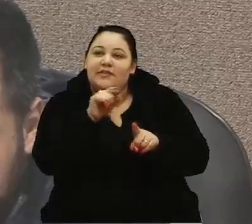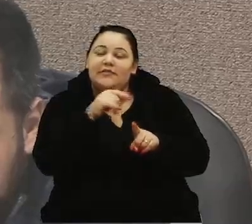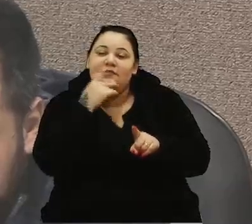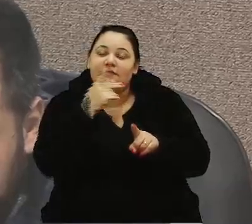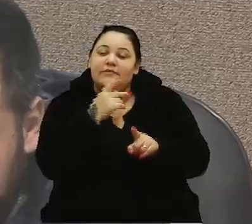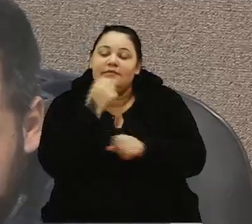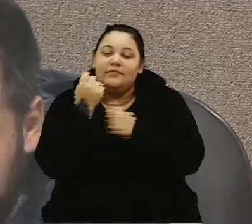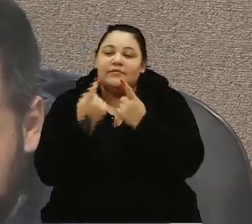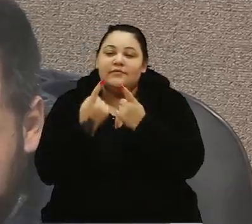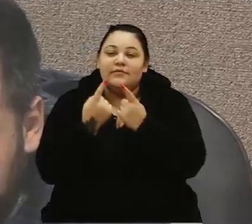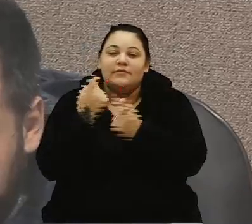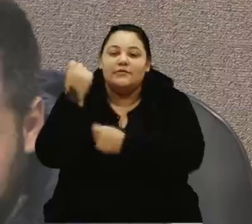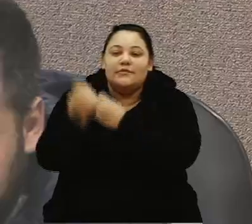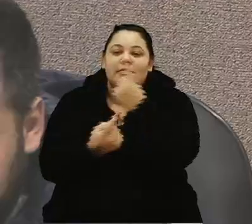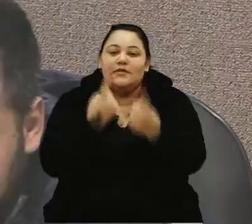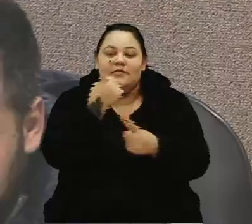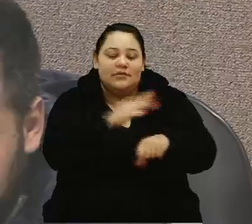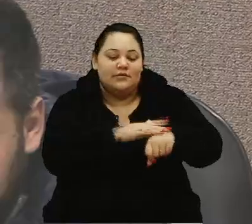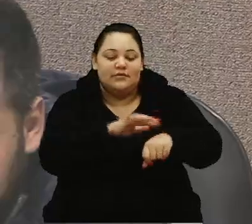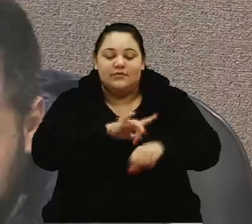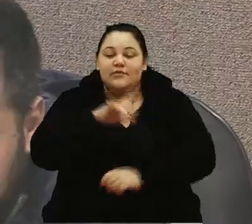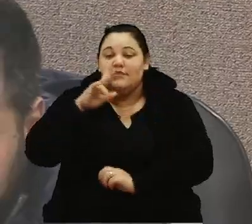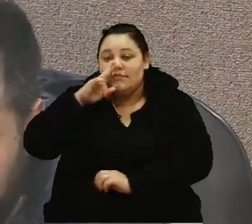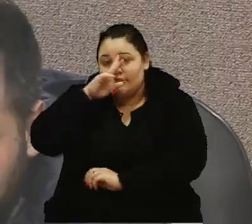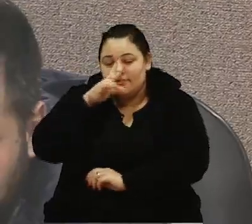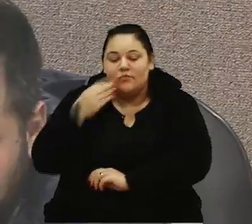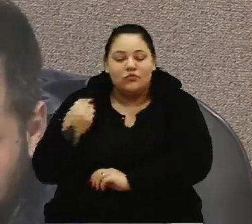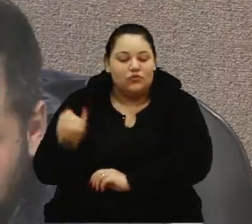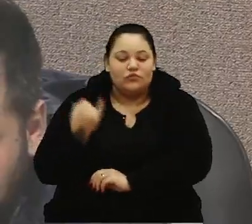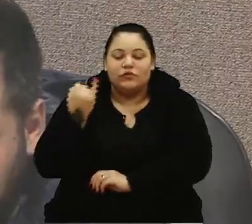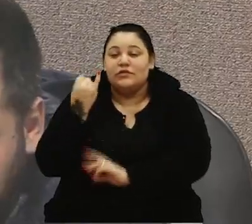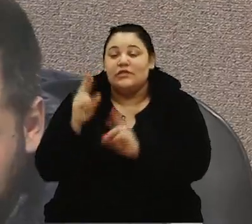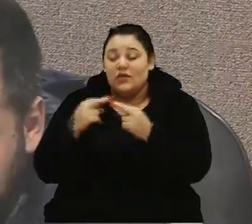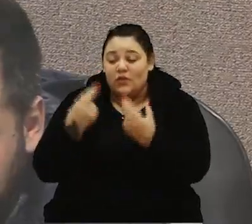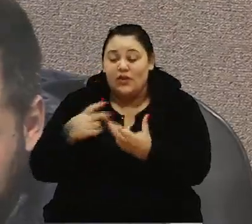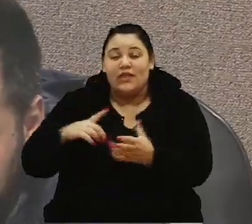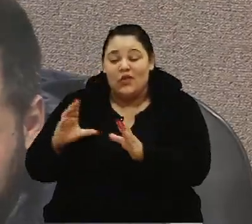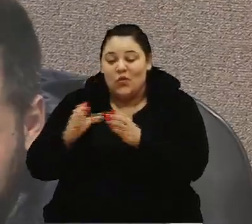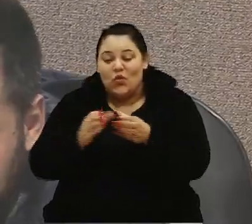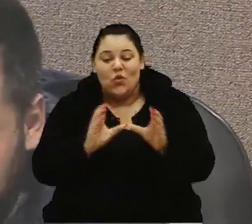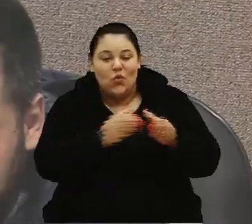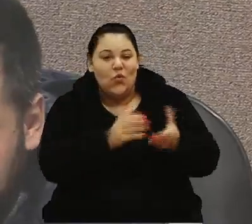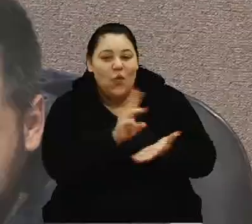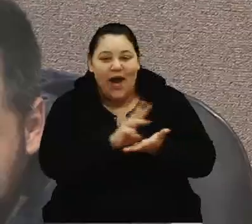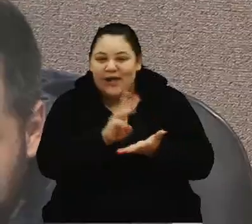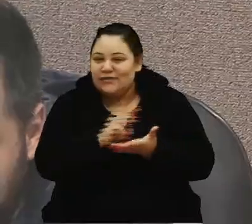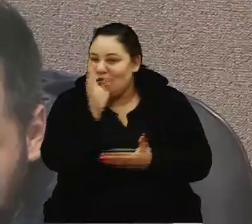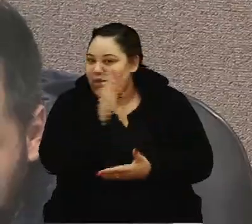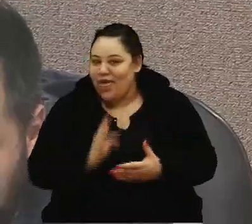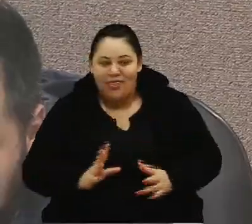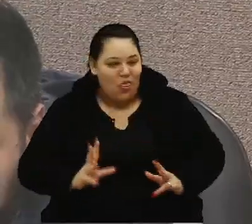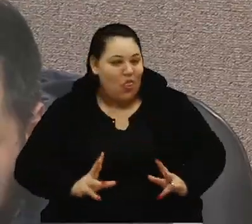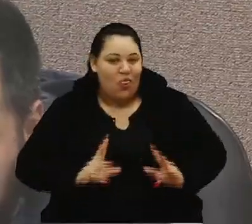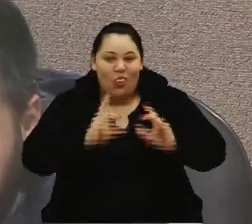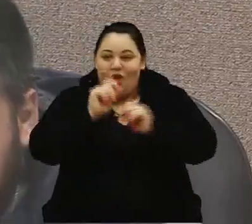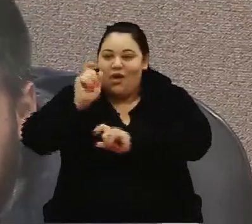raro, mas elas têm uma força muito grande, elas se reúnem, elas têm grupos de WhatsApp, assim, no Brasil inteiro, de gente